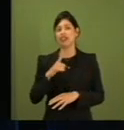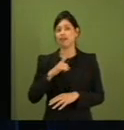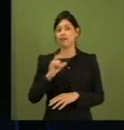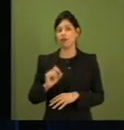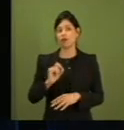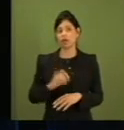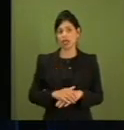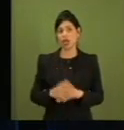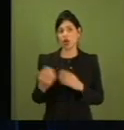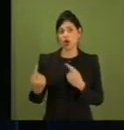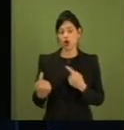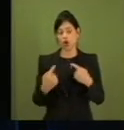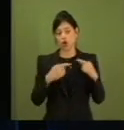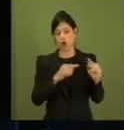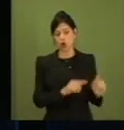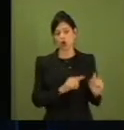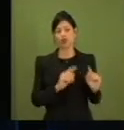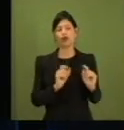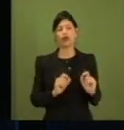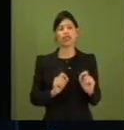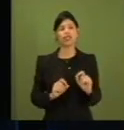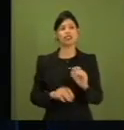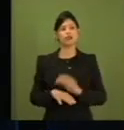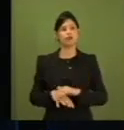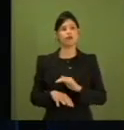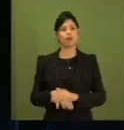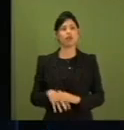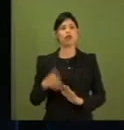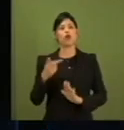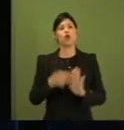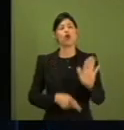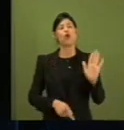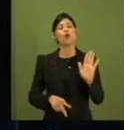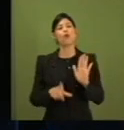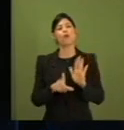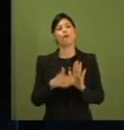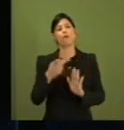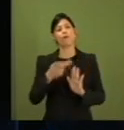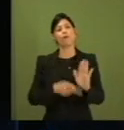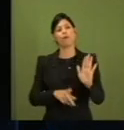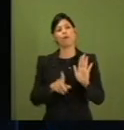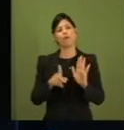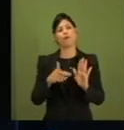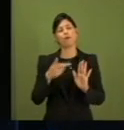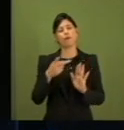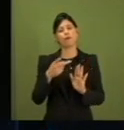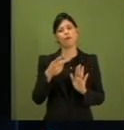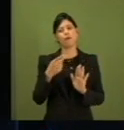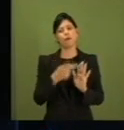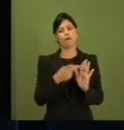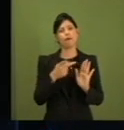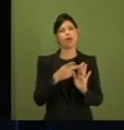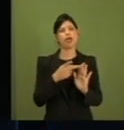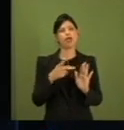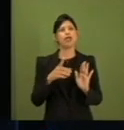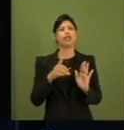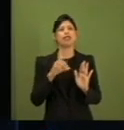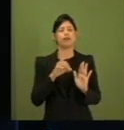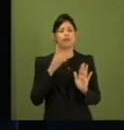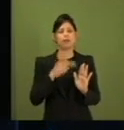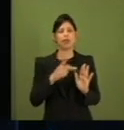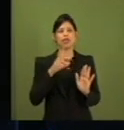ao combate a essa calamidade. Esse PDL é de suma importância para o Estado. Sublinho que a Câmara deve acelerar a